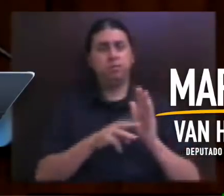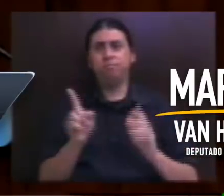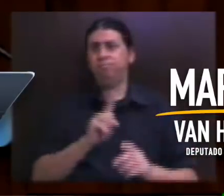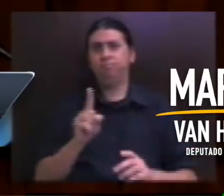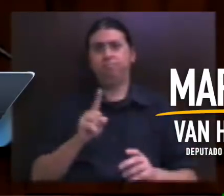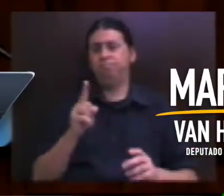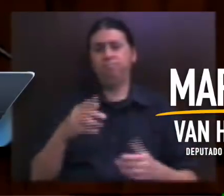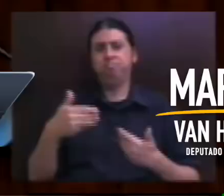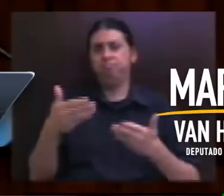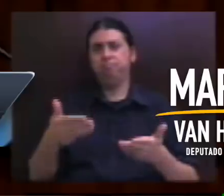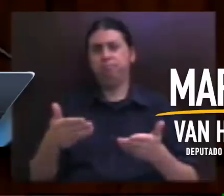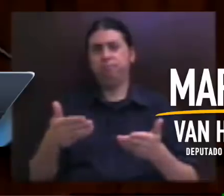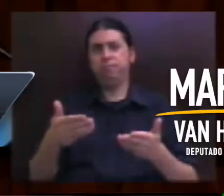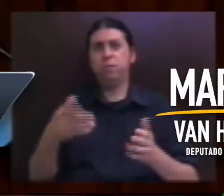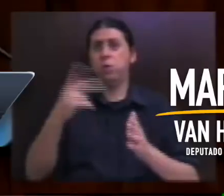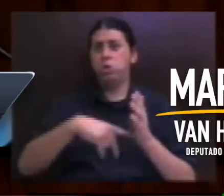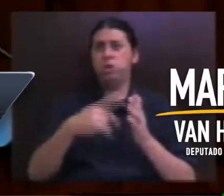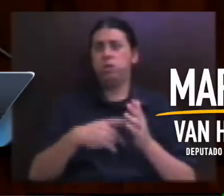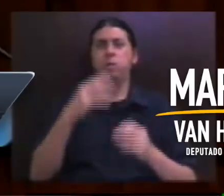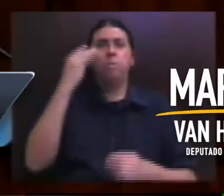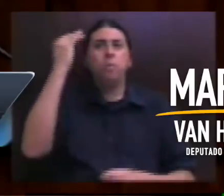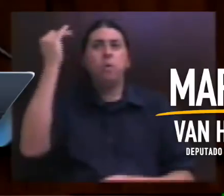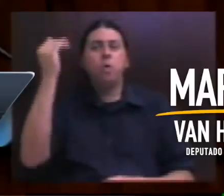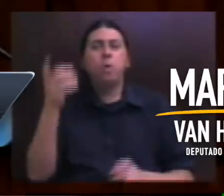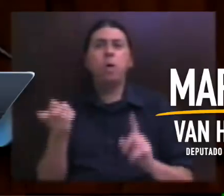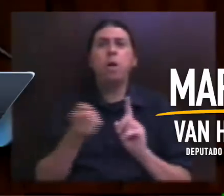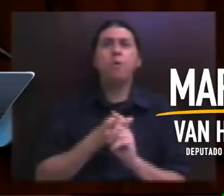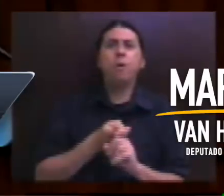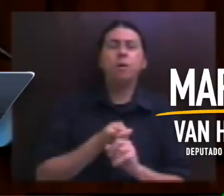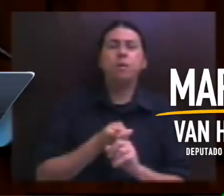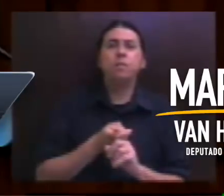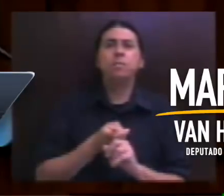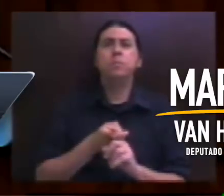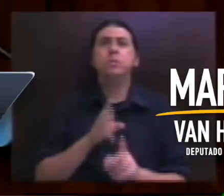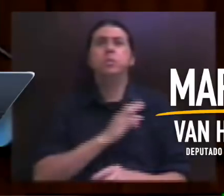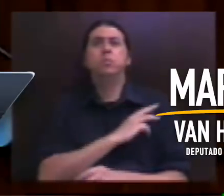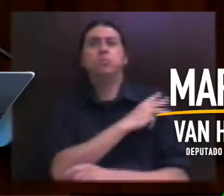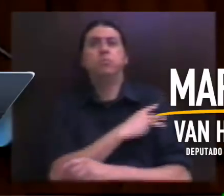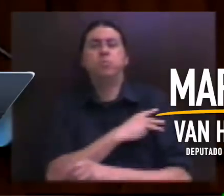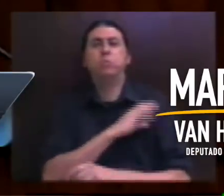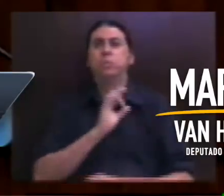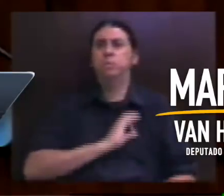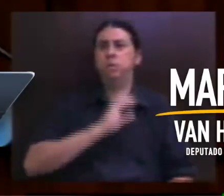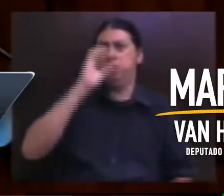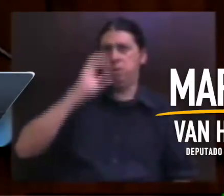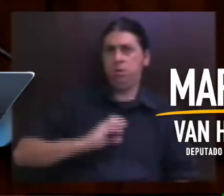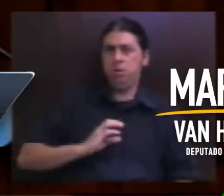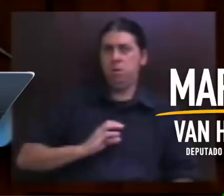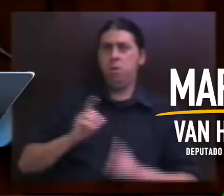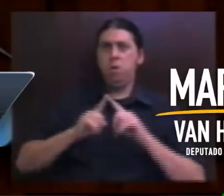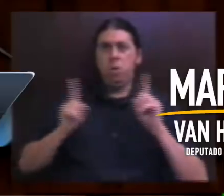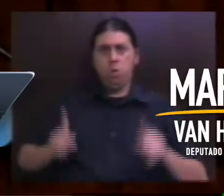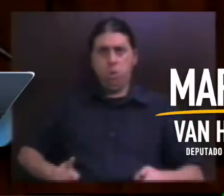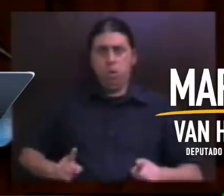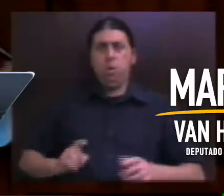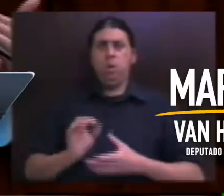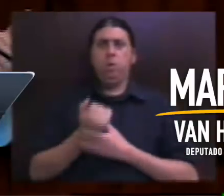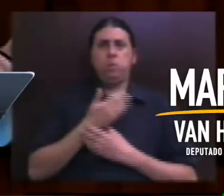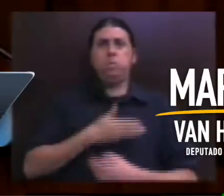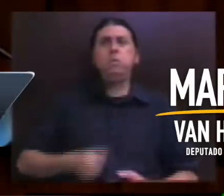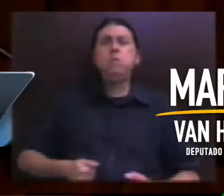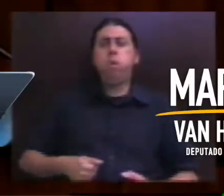o projeto que previa a volta de brigadianos, policiais civis, funcionários da segurança